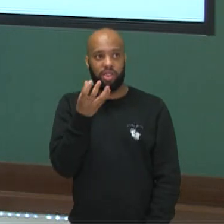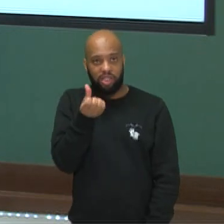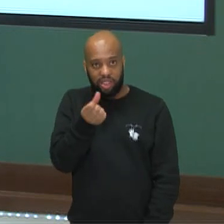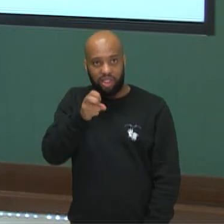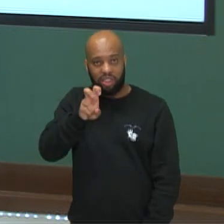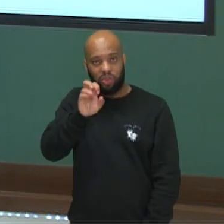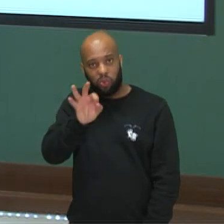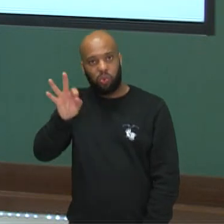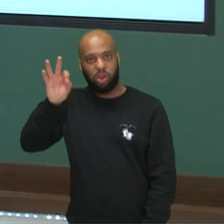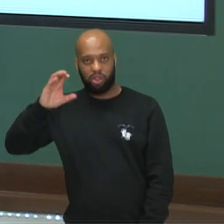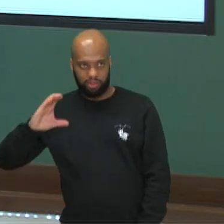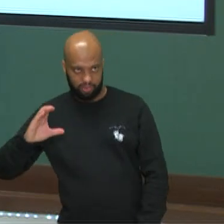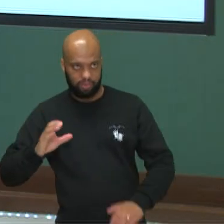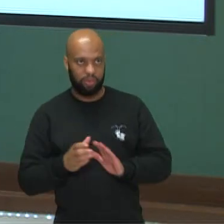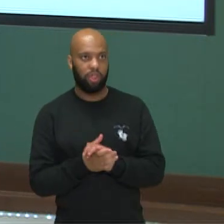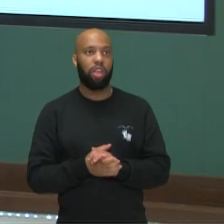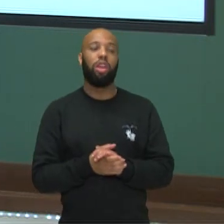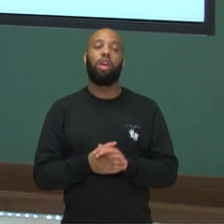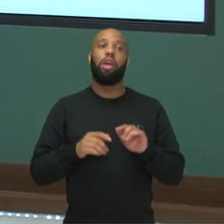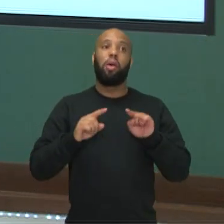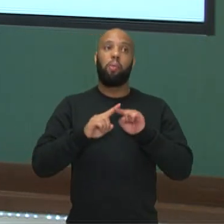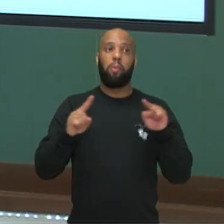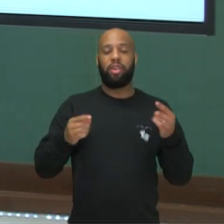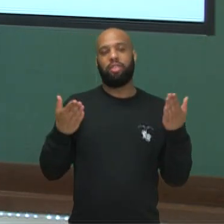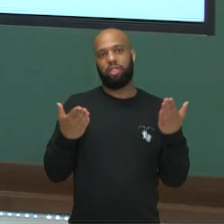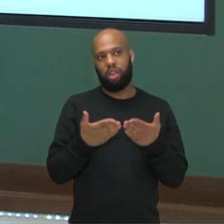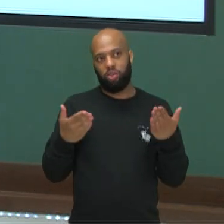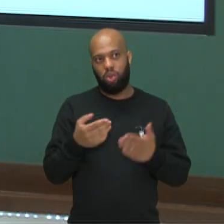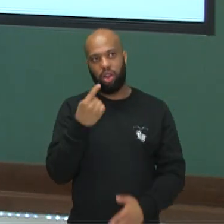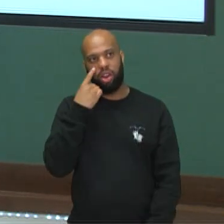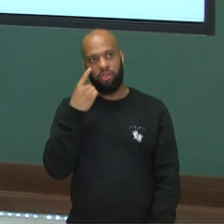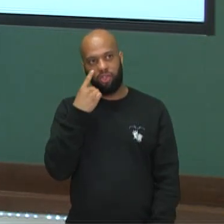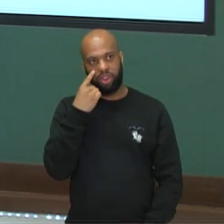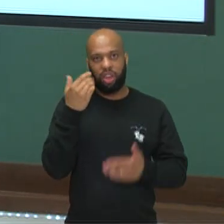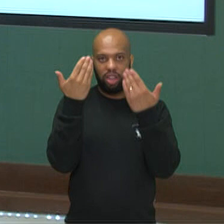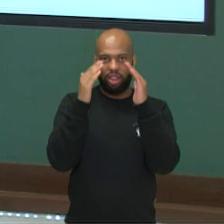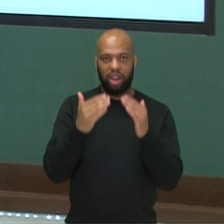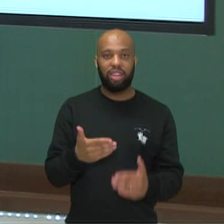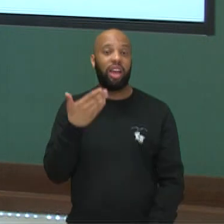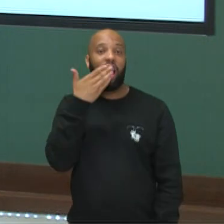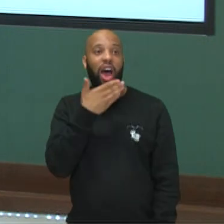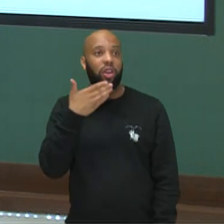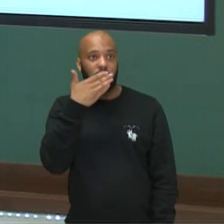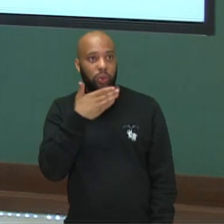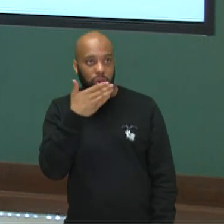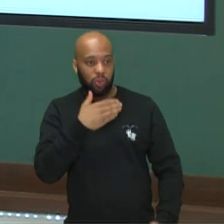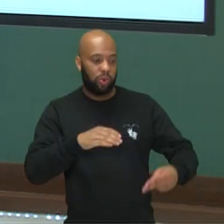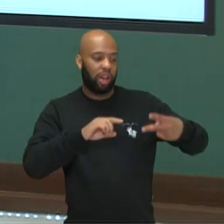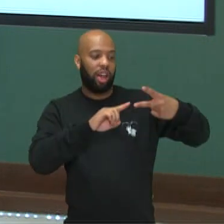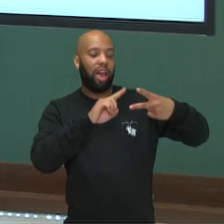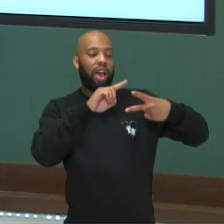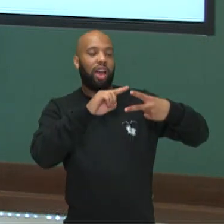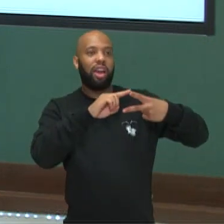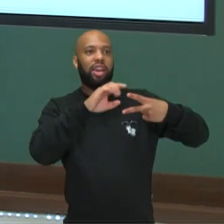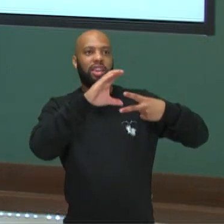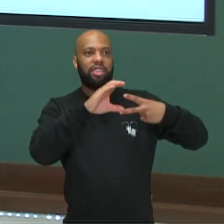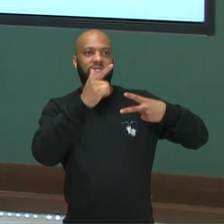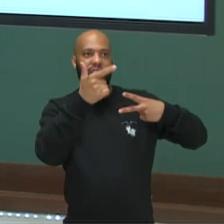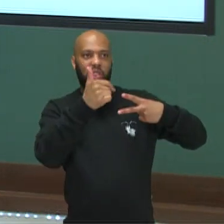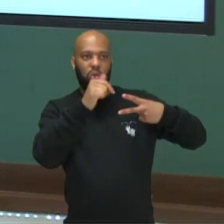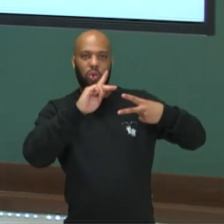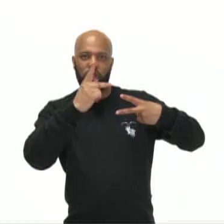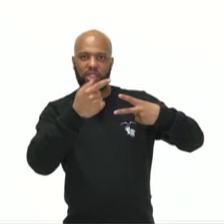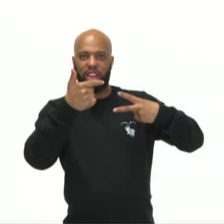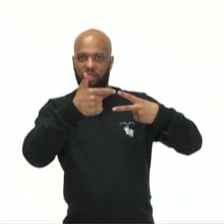1465 graus Celsius. Em contrapartida, vamos analisar o açúcar, a sacarose. Observe que nós